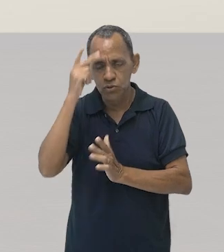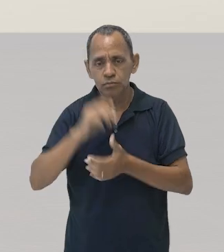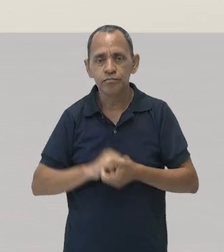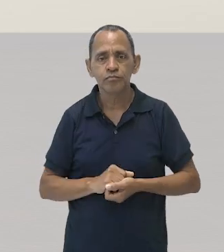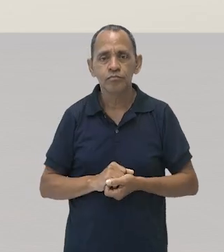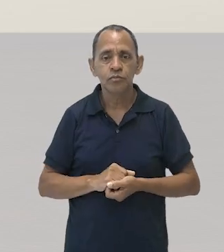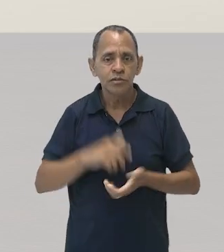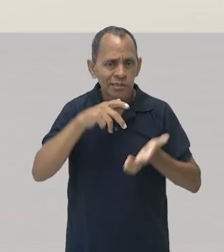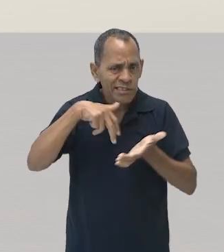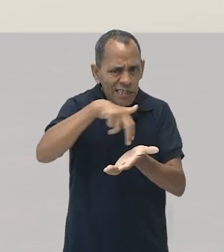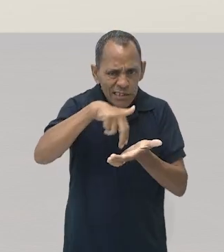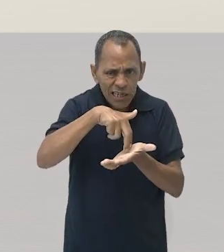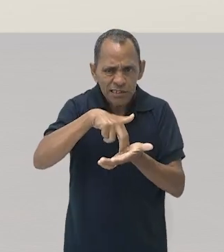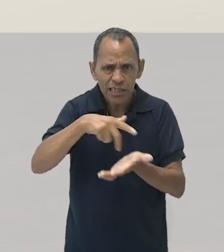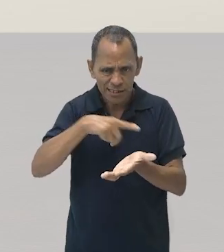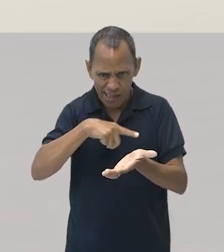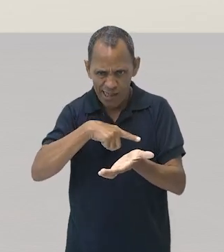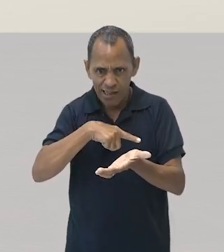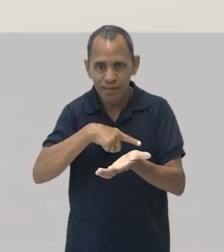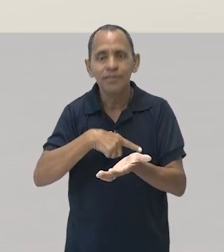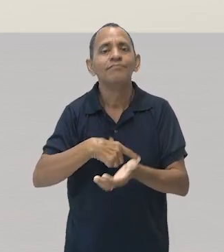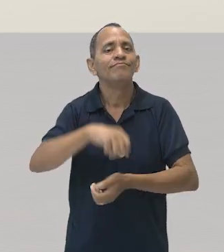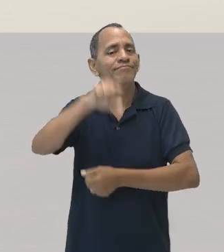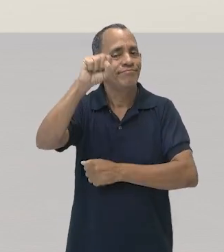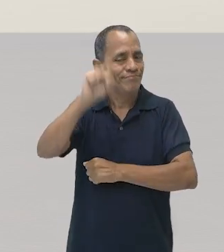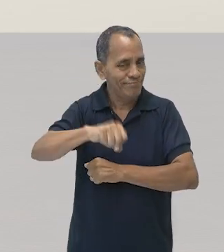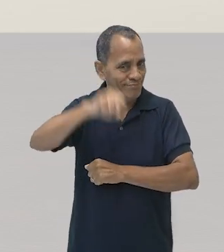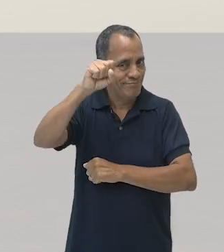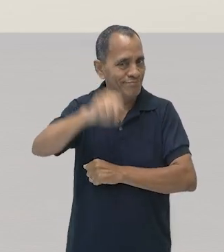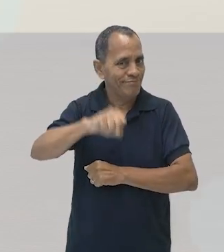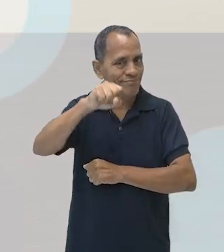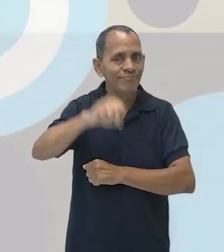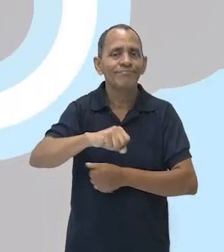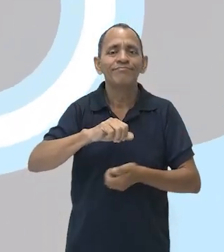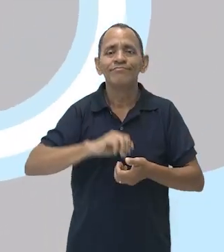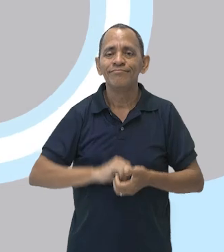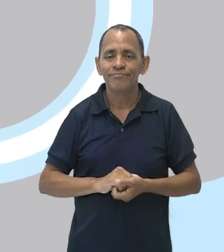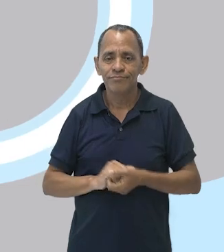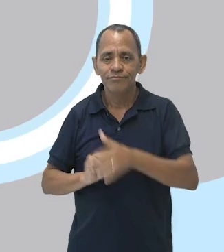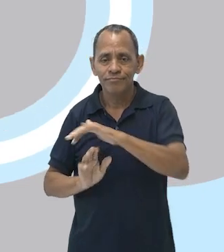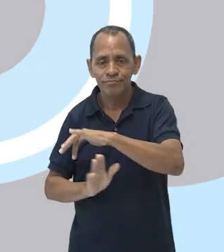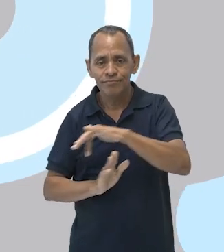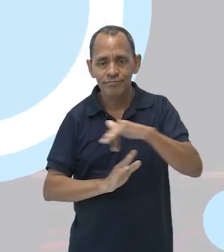que sim, e é isso que nós iremos falar a partir de agora.